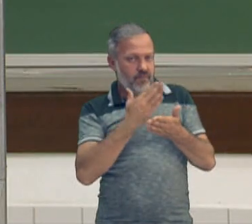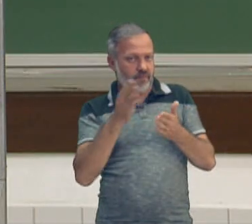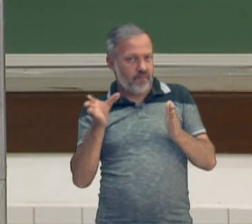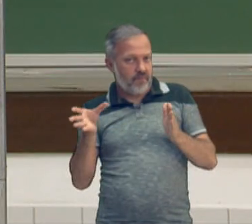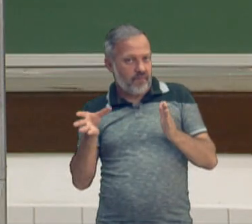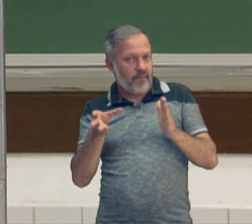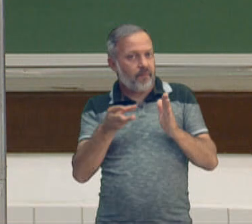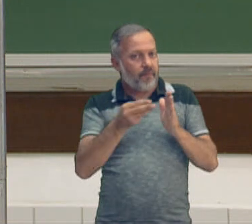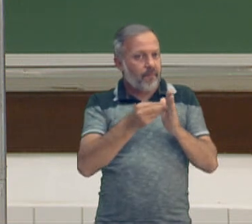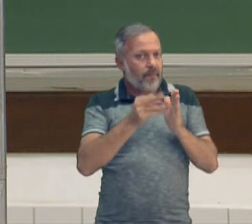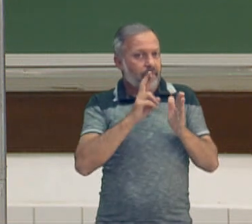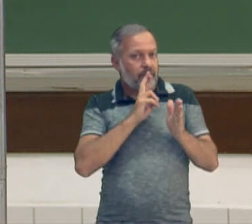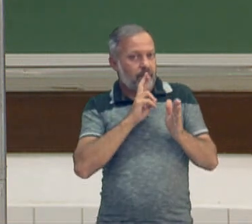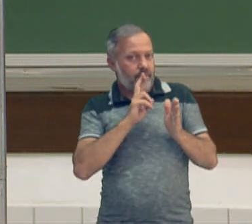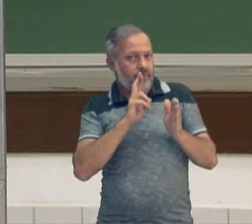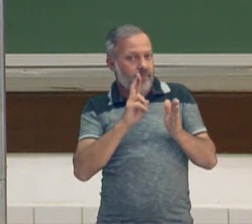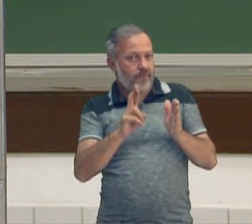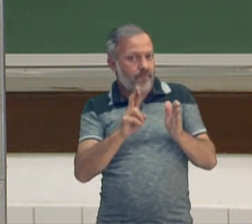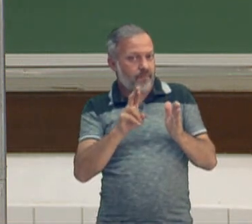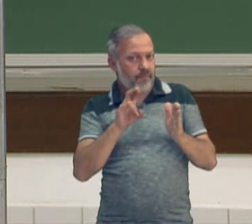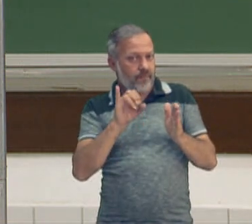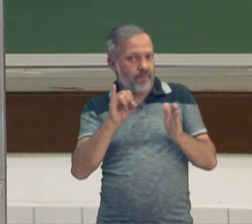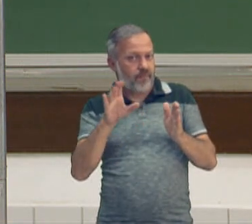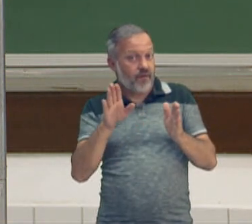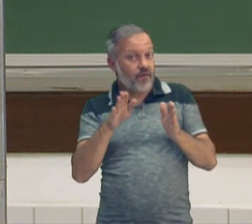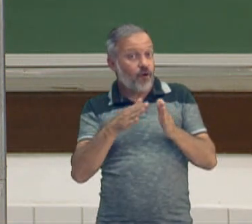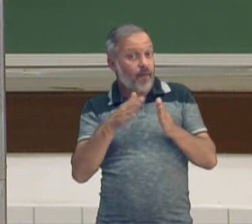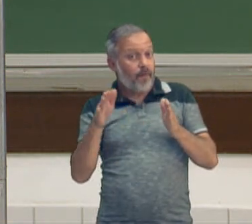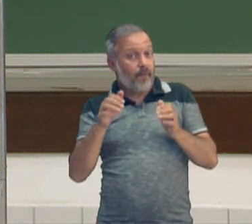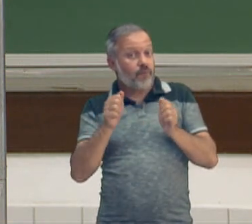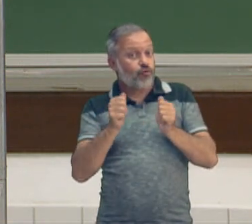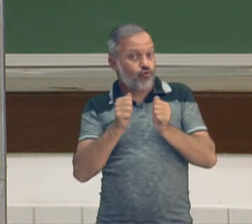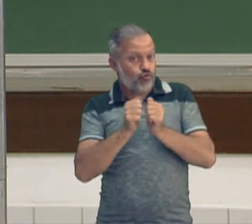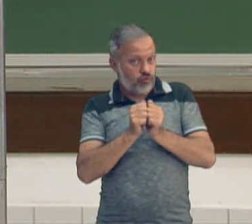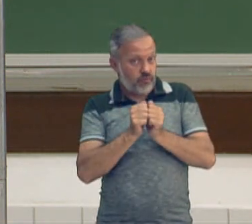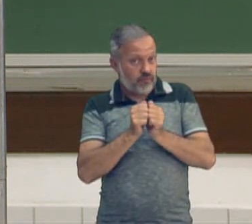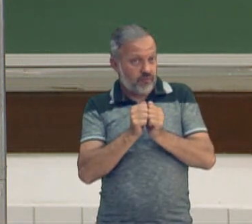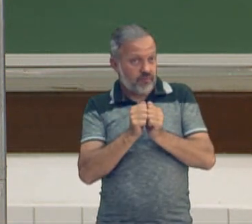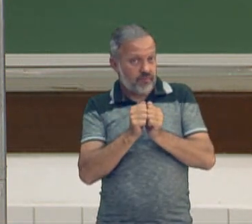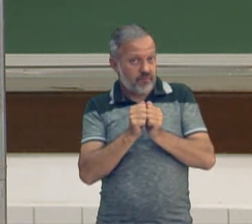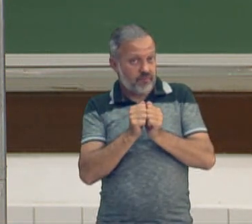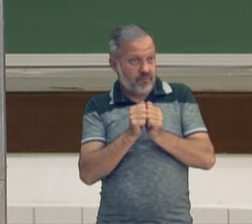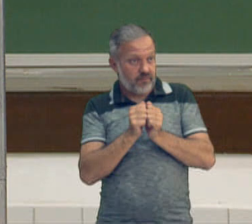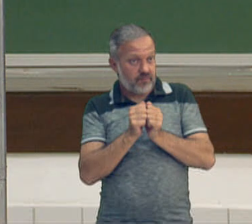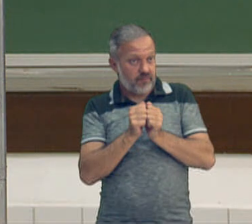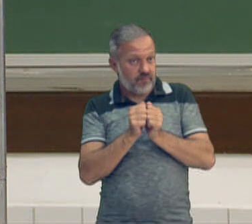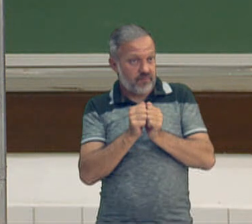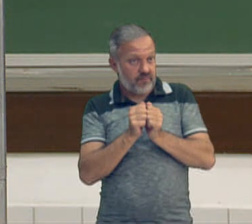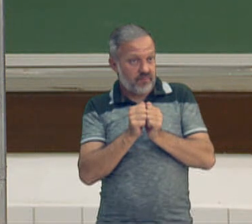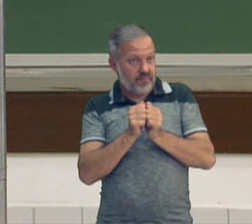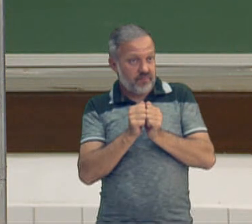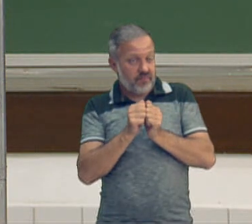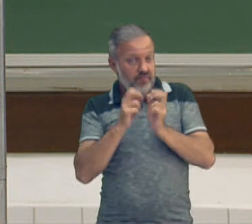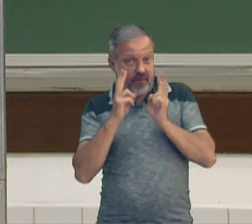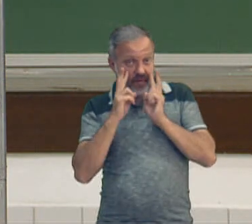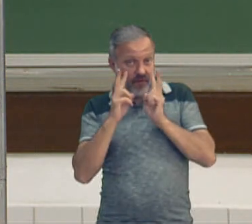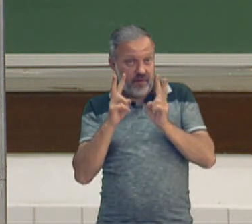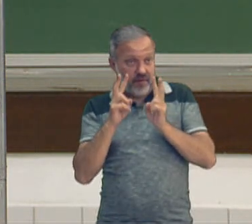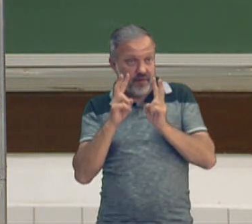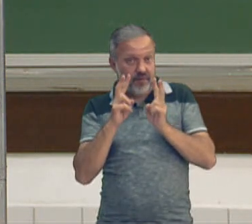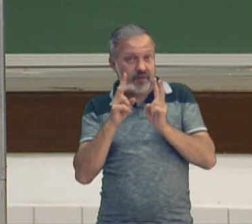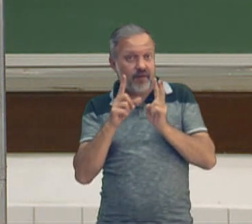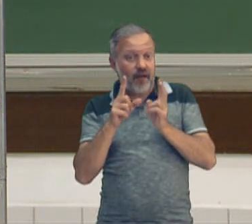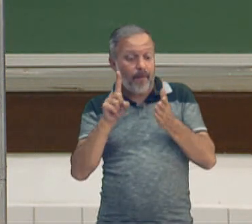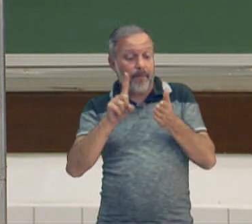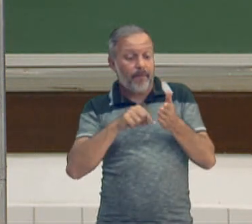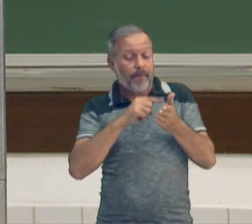anotar e responder as questões. Se tiver mais gente com você em casa, você pode fazer um tipo de competição saudável para ver quem marca mais